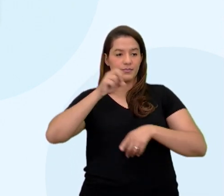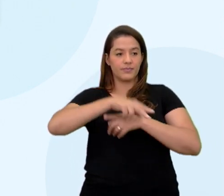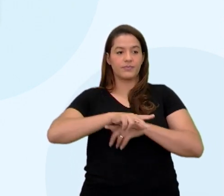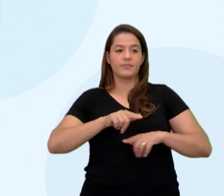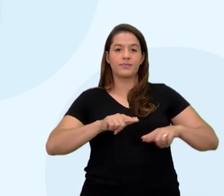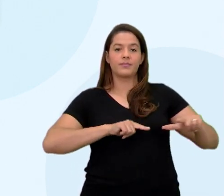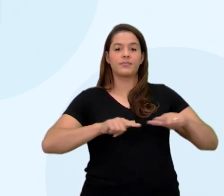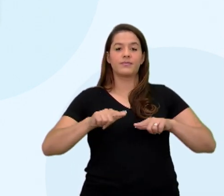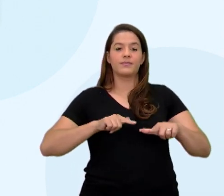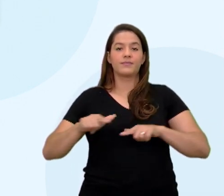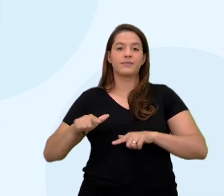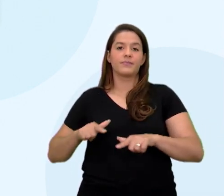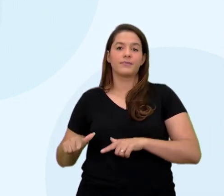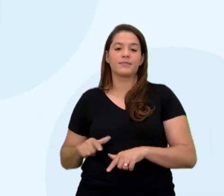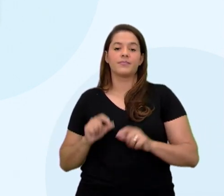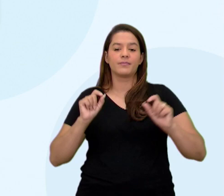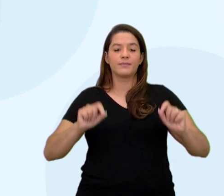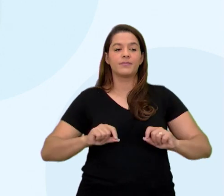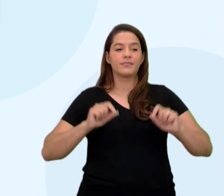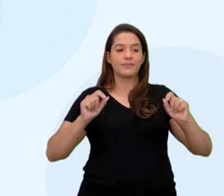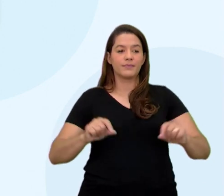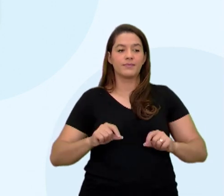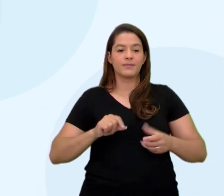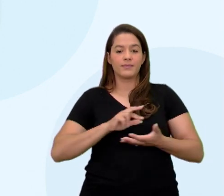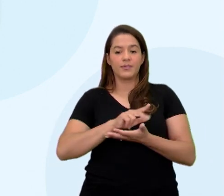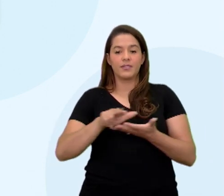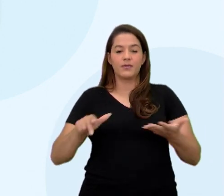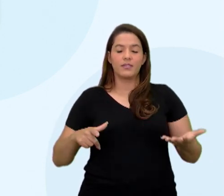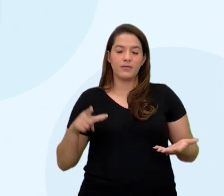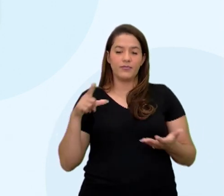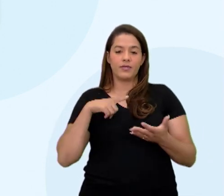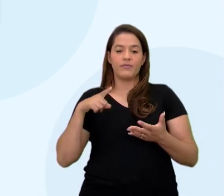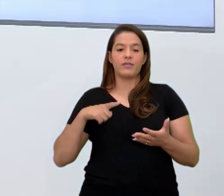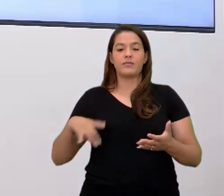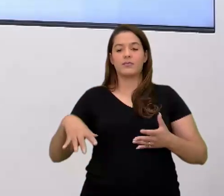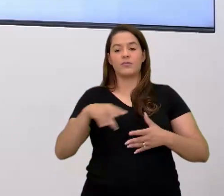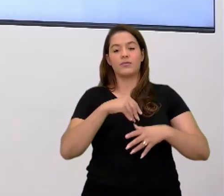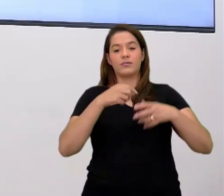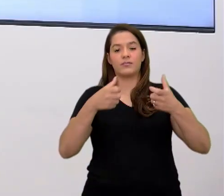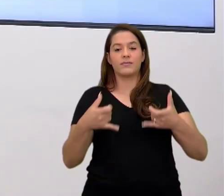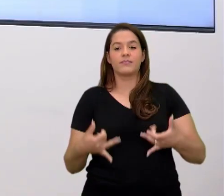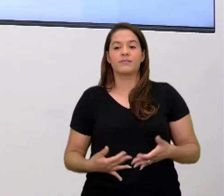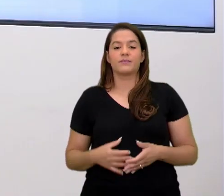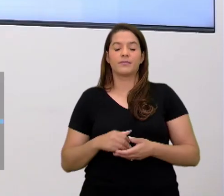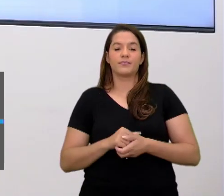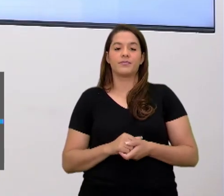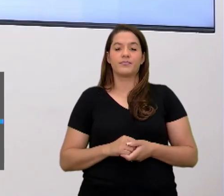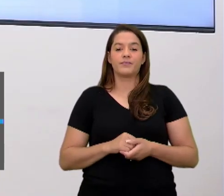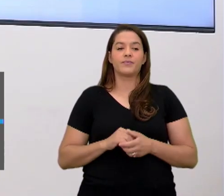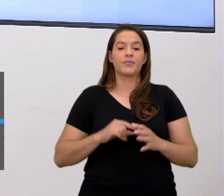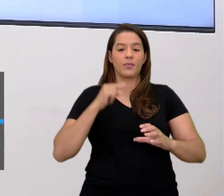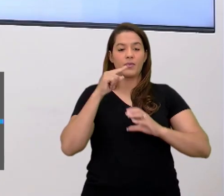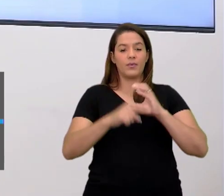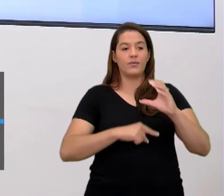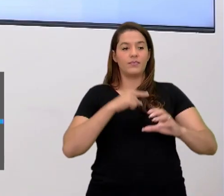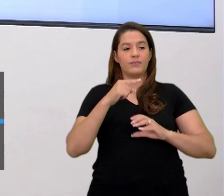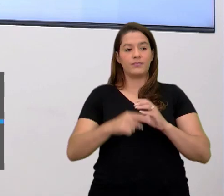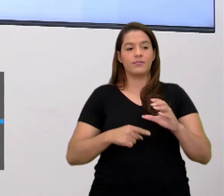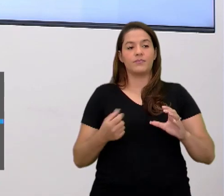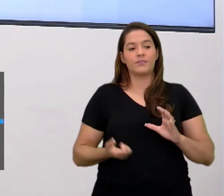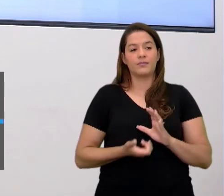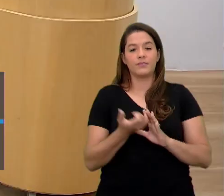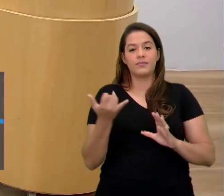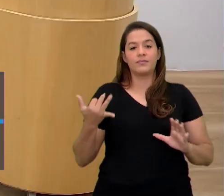família Ribeiro, né? Aí que legal, porque se eu tenho um índice igual a 0, o que eu vou obter? Eu vou